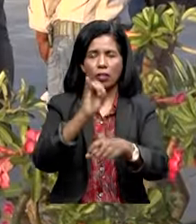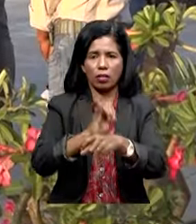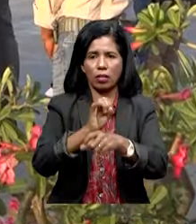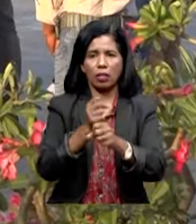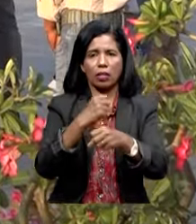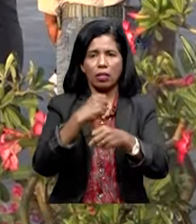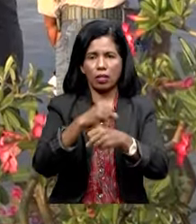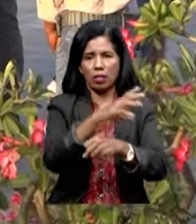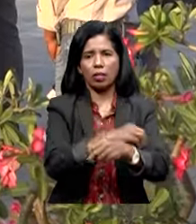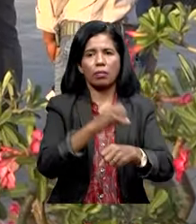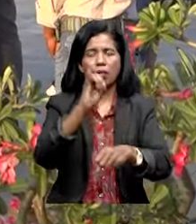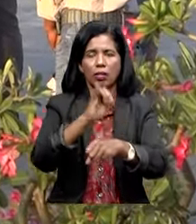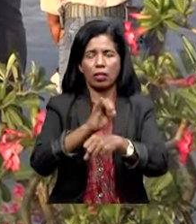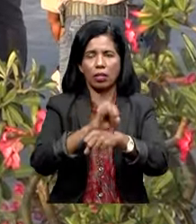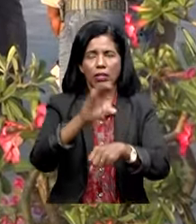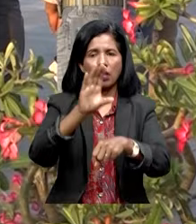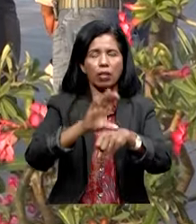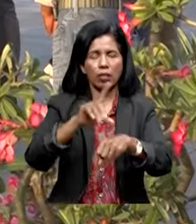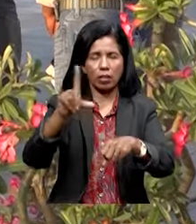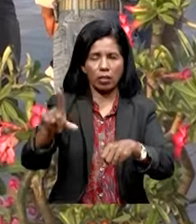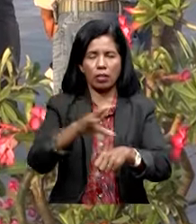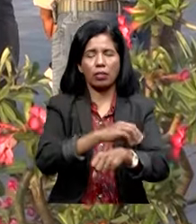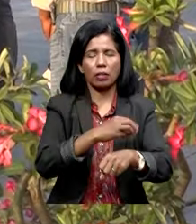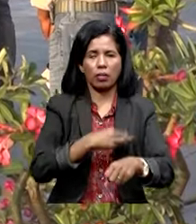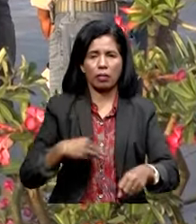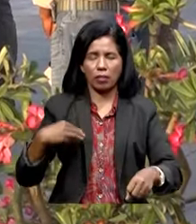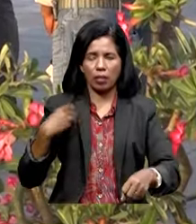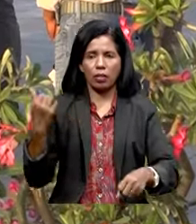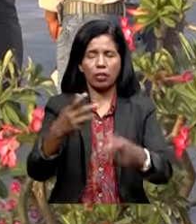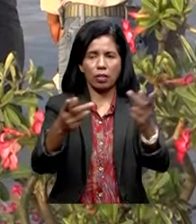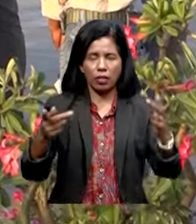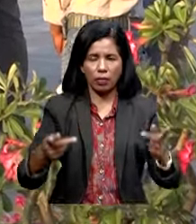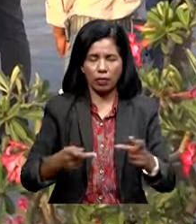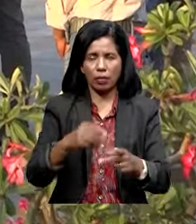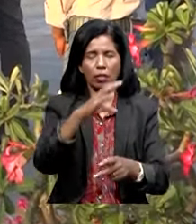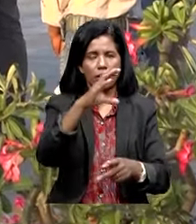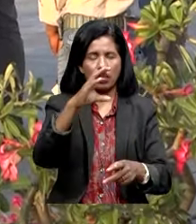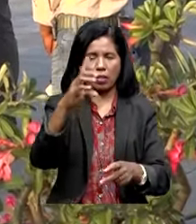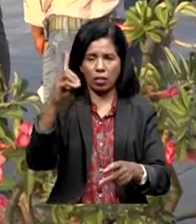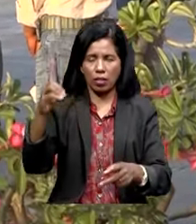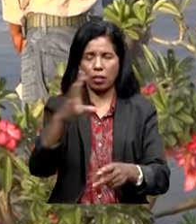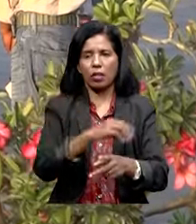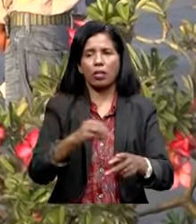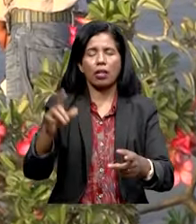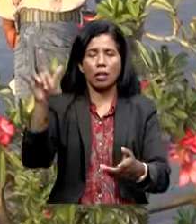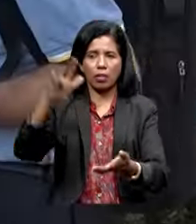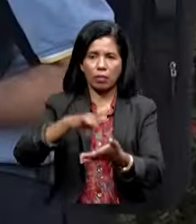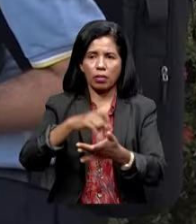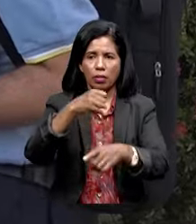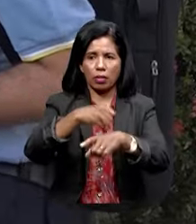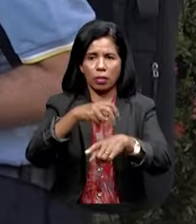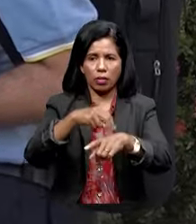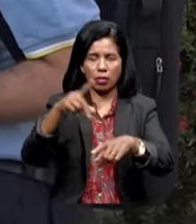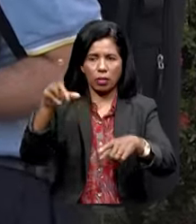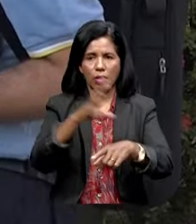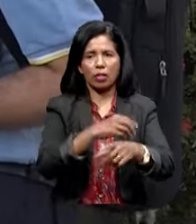halau inspeção ba Igreja Catedral, Centro Convenções Tili, Orfanato Alma Praia dos Coqueiros, Aeroporto Internacional Nicolau